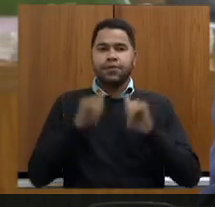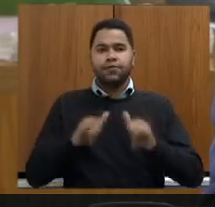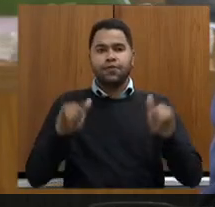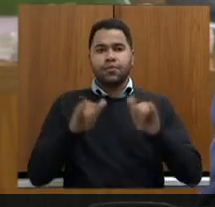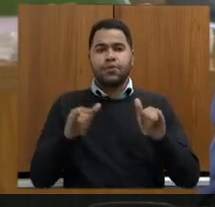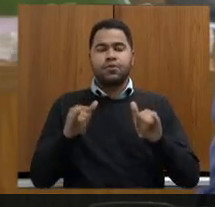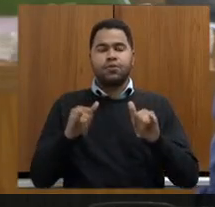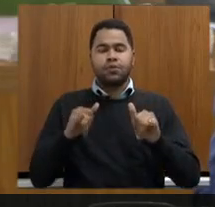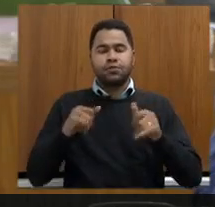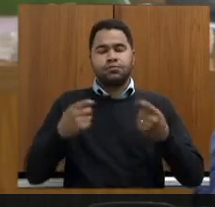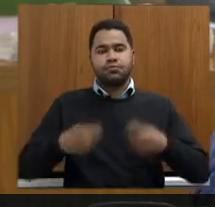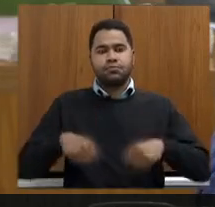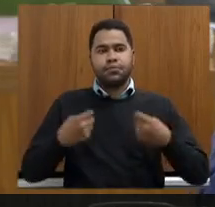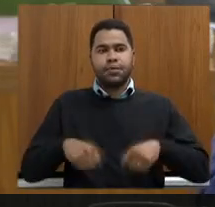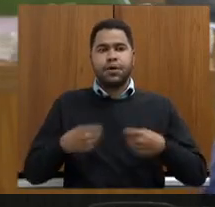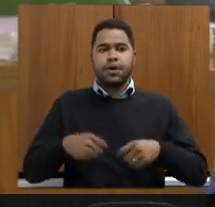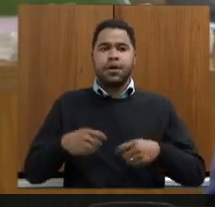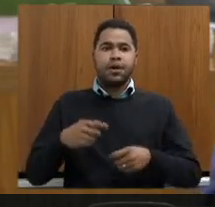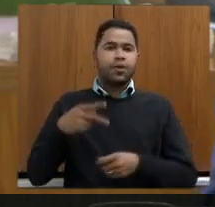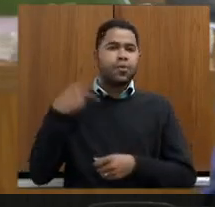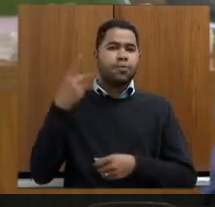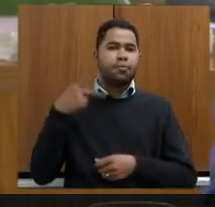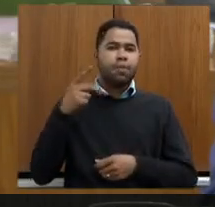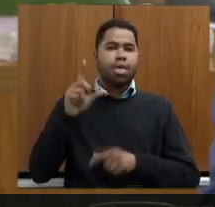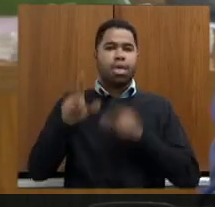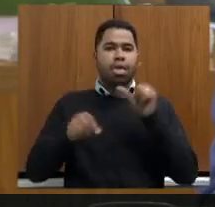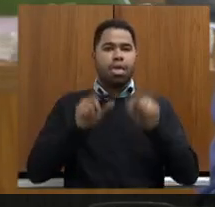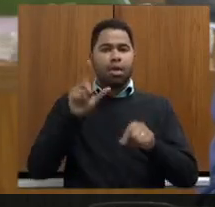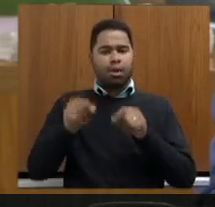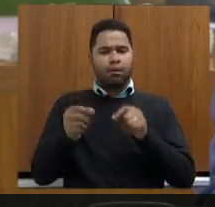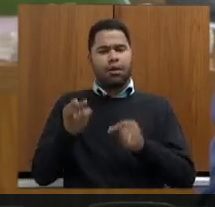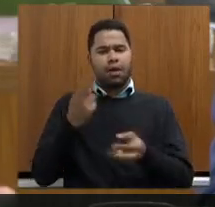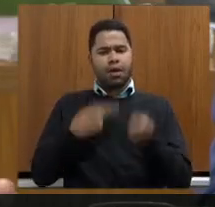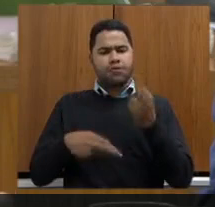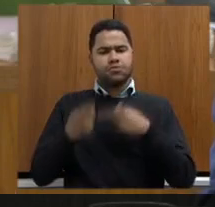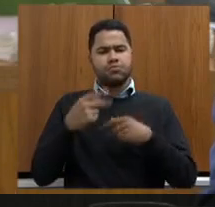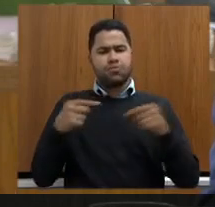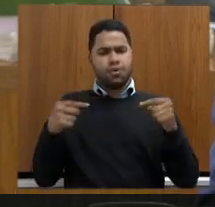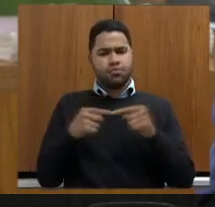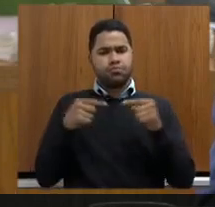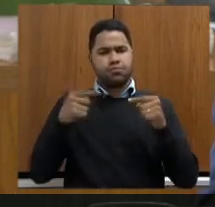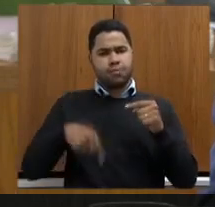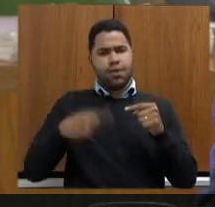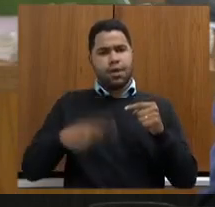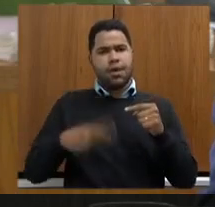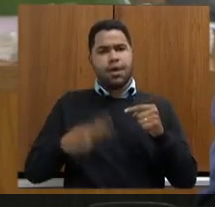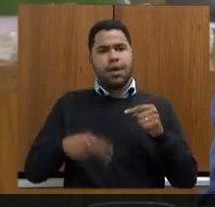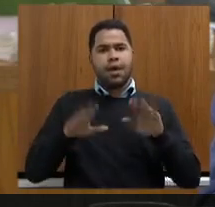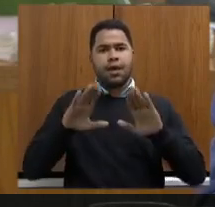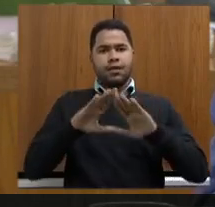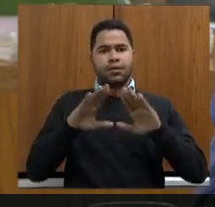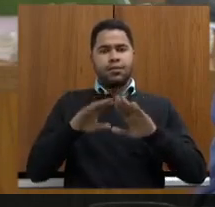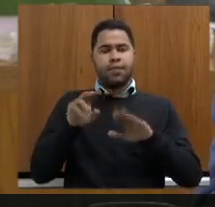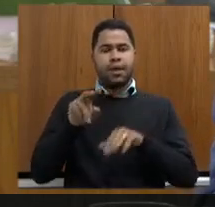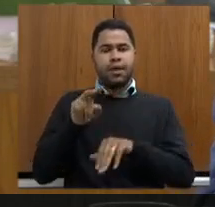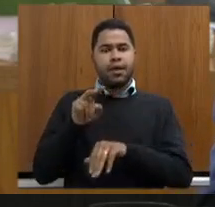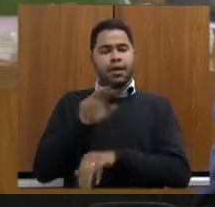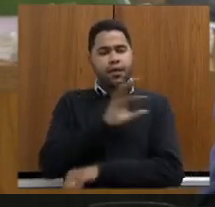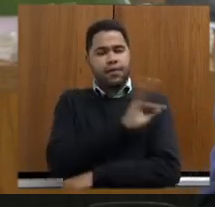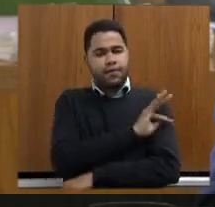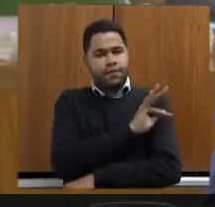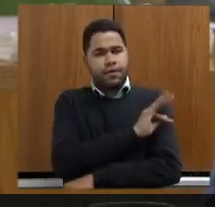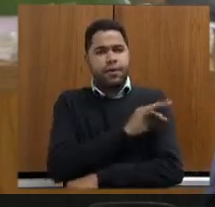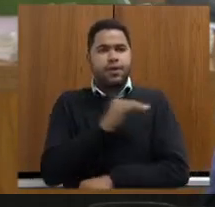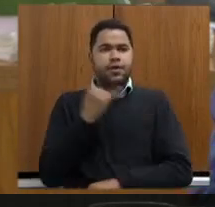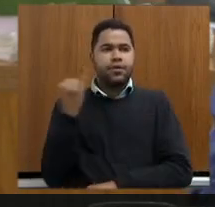necessárias para que os parlamentares não saírem daqui sem resposta nesse Assembleia fiscaliza Nélida que é um ato